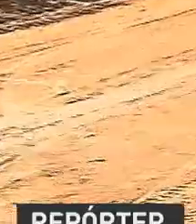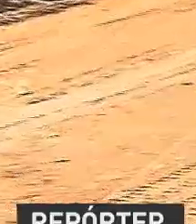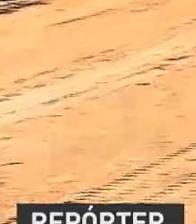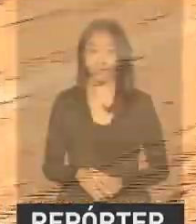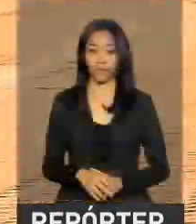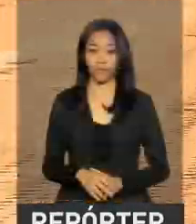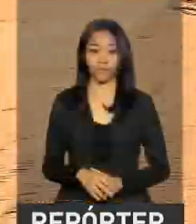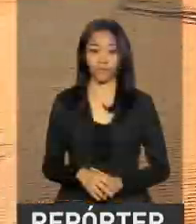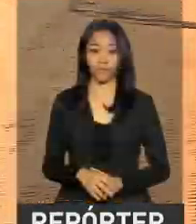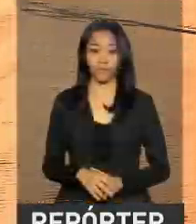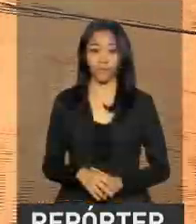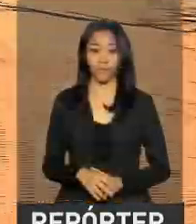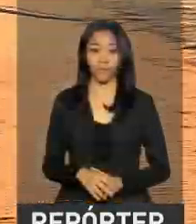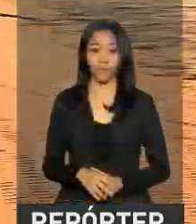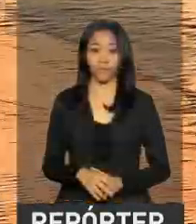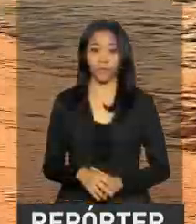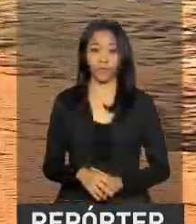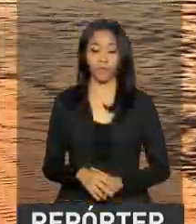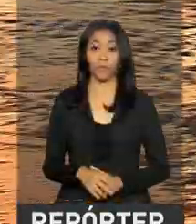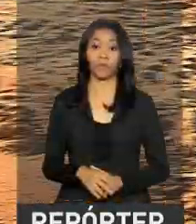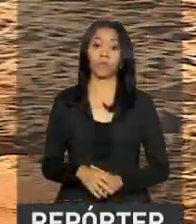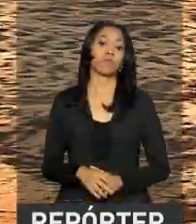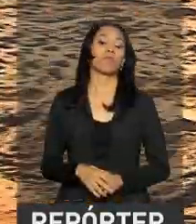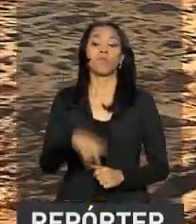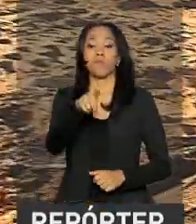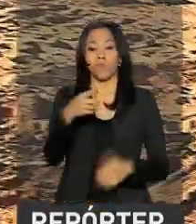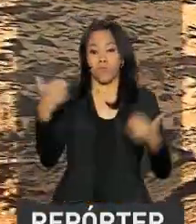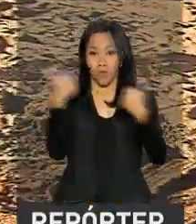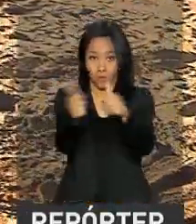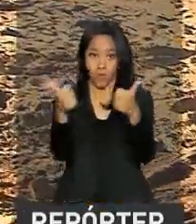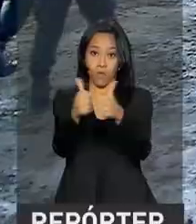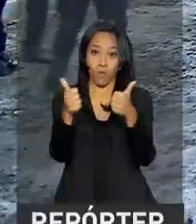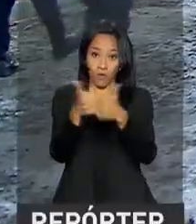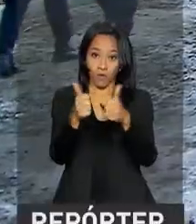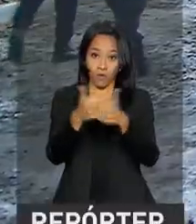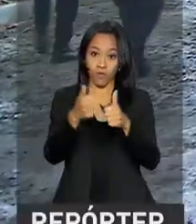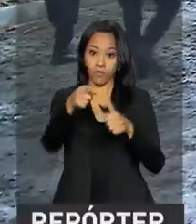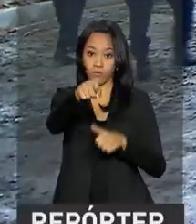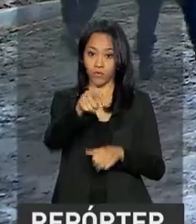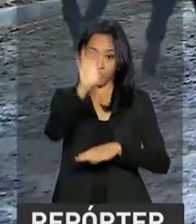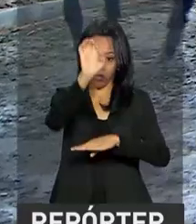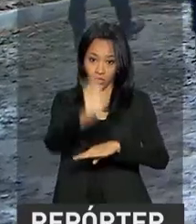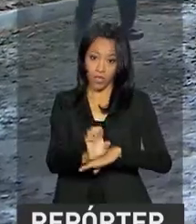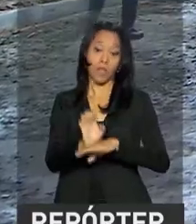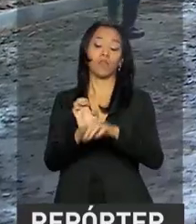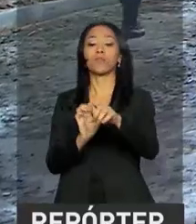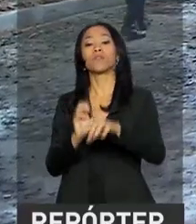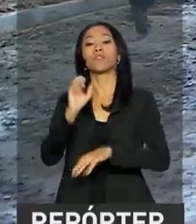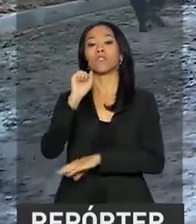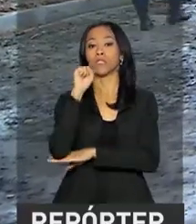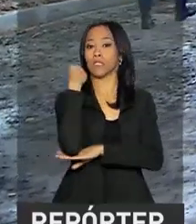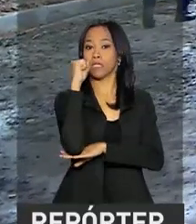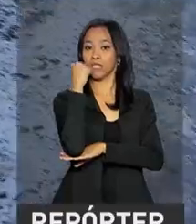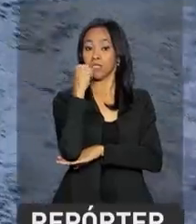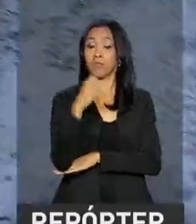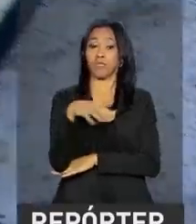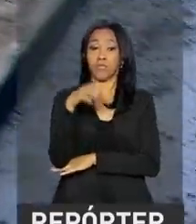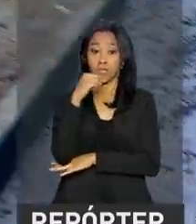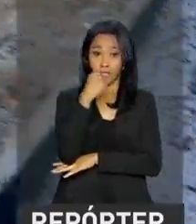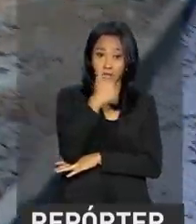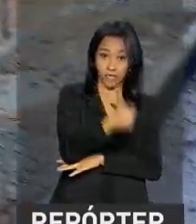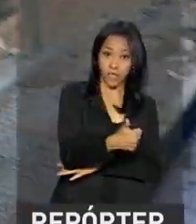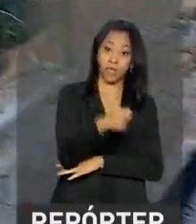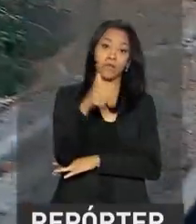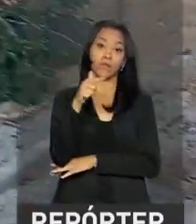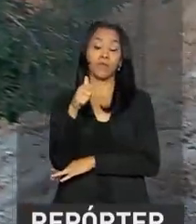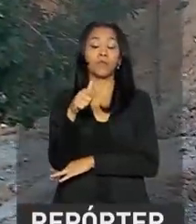Uma boa notícia para quem anda de ônibus em Aracaju, capital de Sergipe. O governo federal vai repassar 107 milhões para obras que